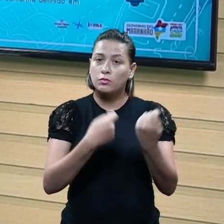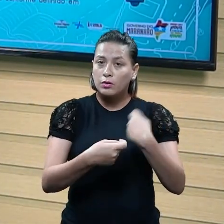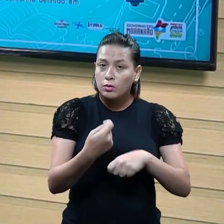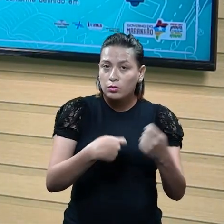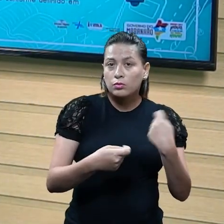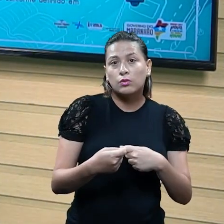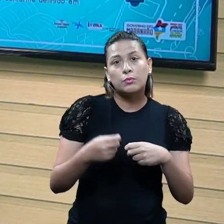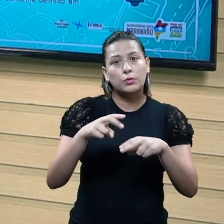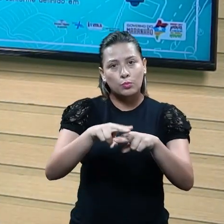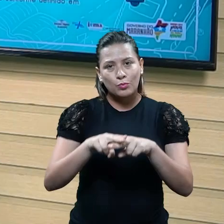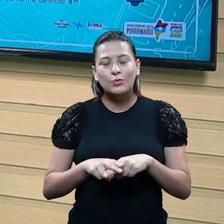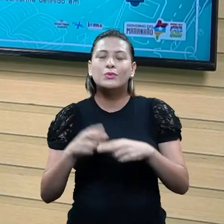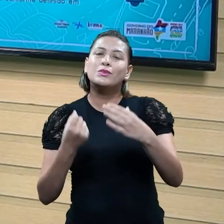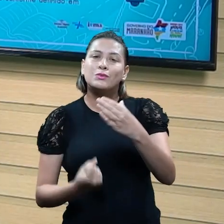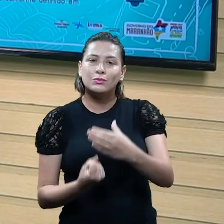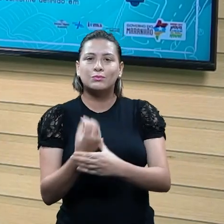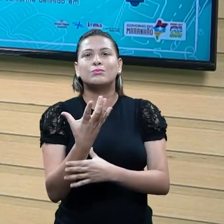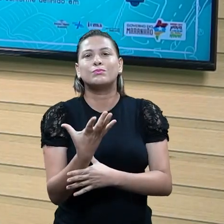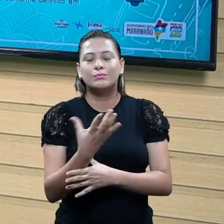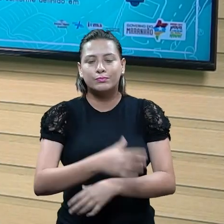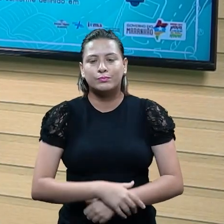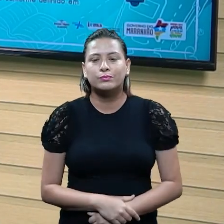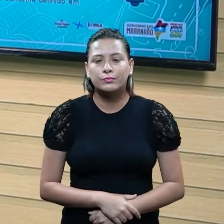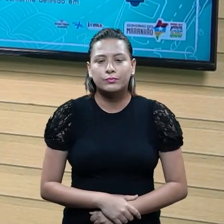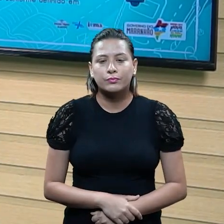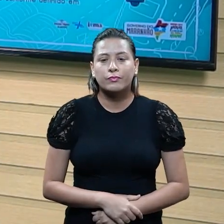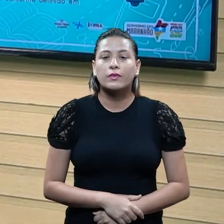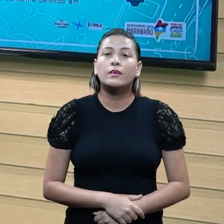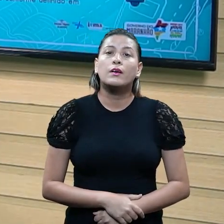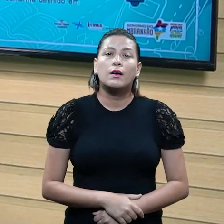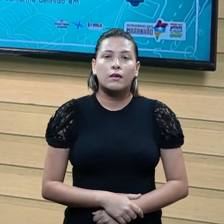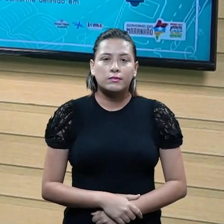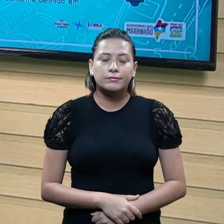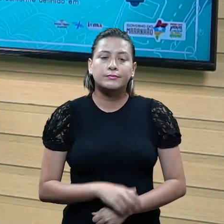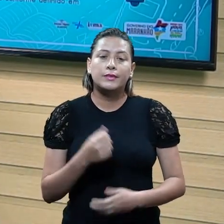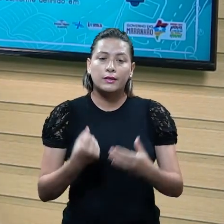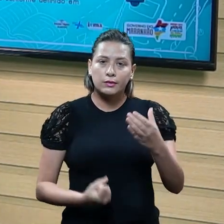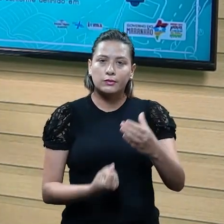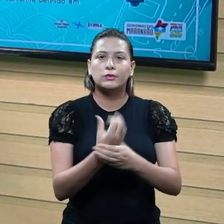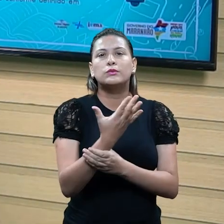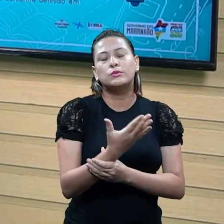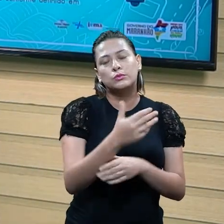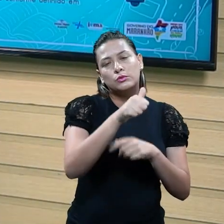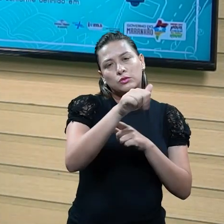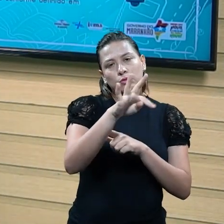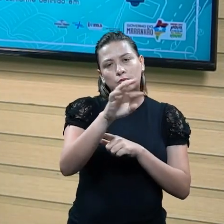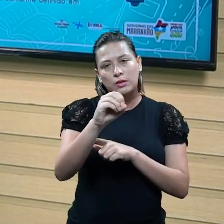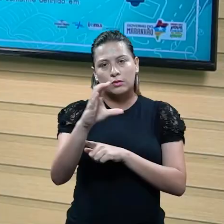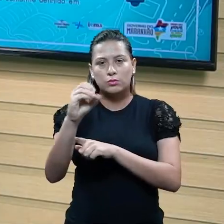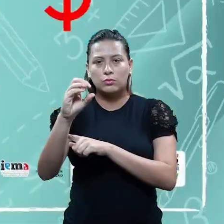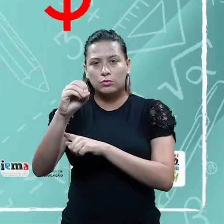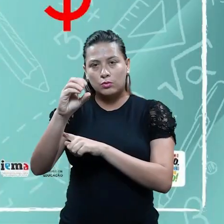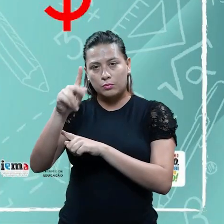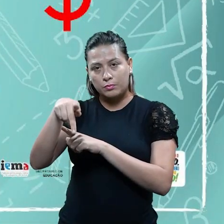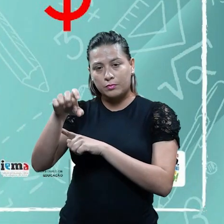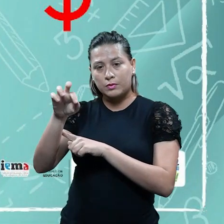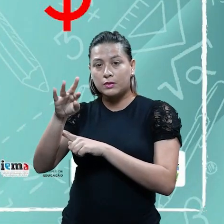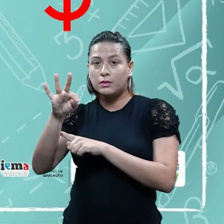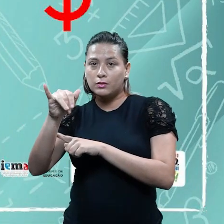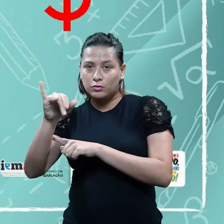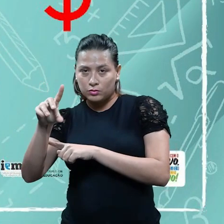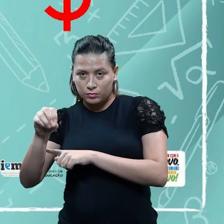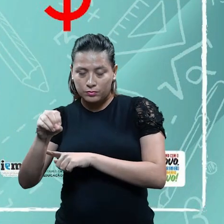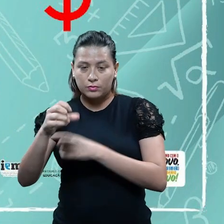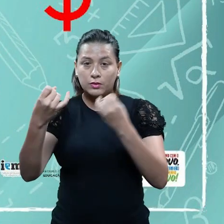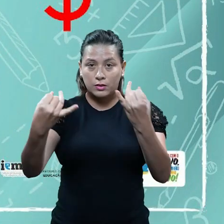que ela existe. E isso faz o quê? Com que apareça o ato cooperativo, que é o ato que determina as suas ações. Beleza? Muito bem,